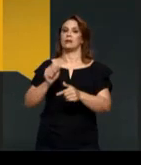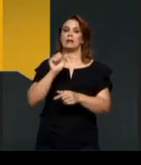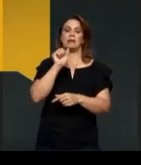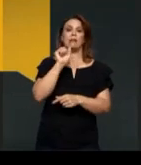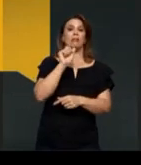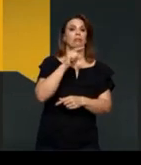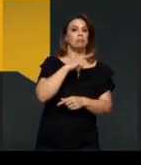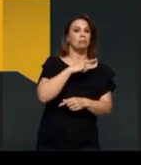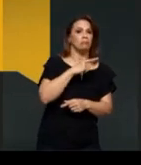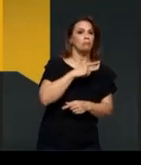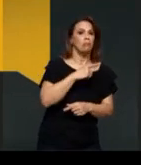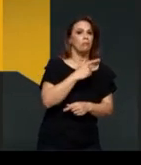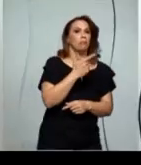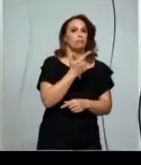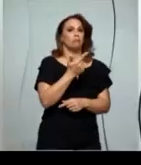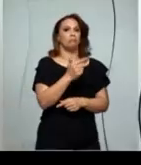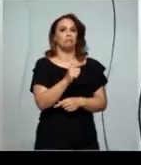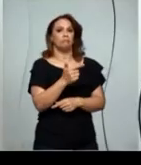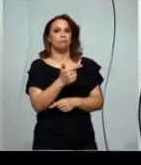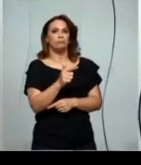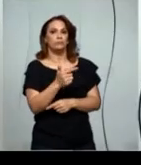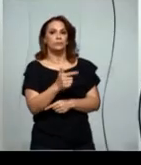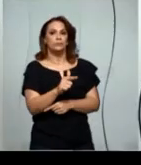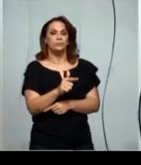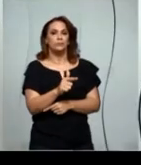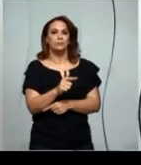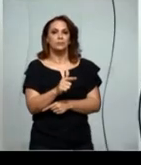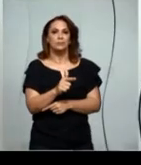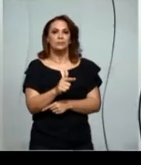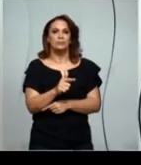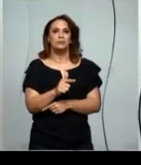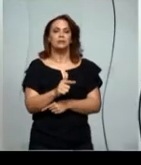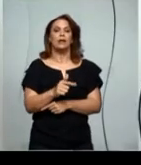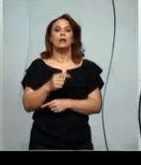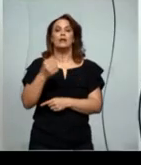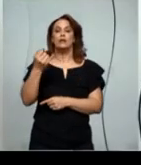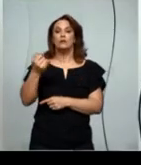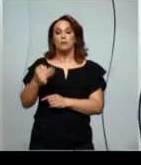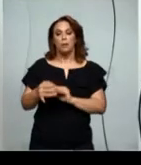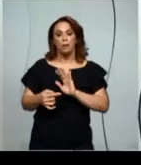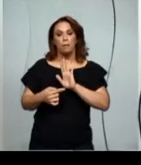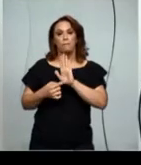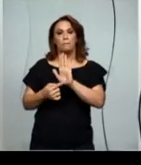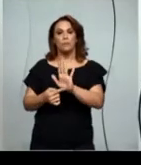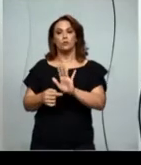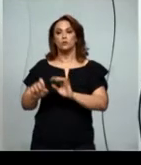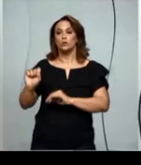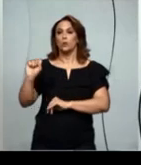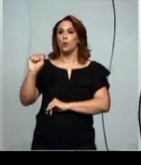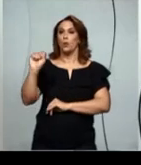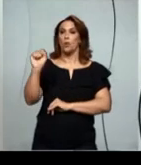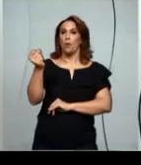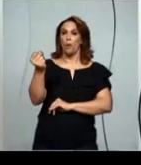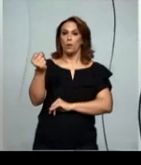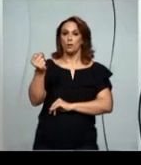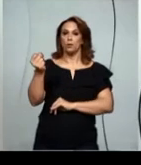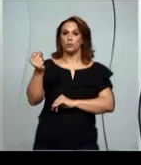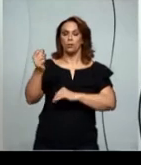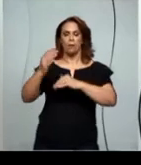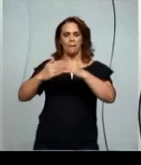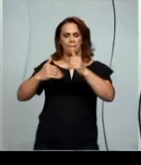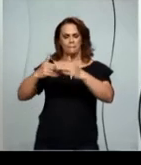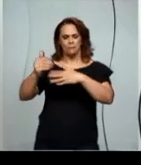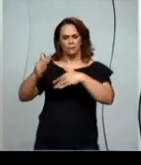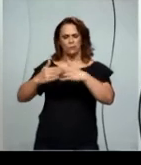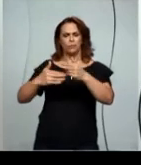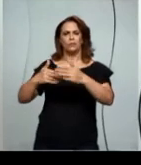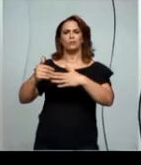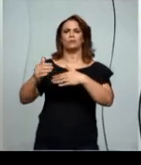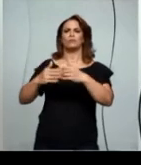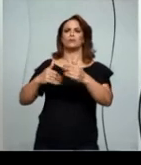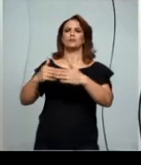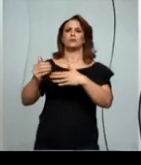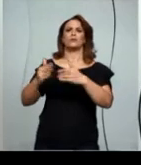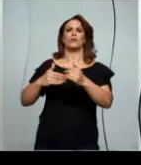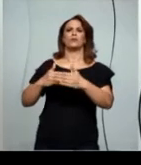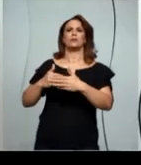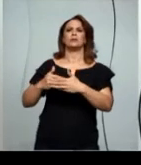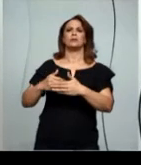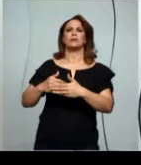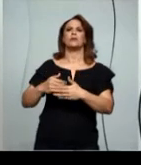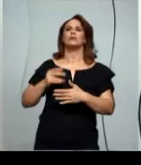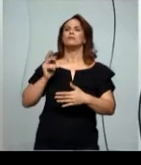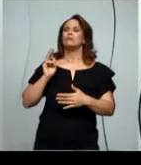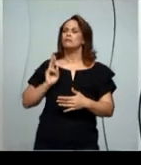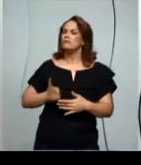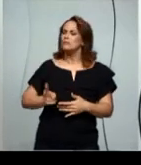que aqui, quando eu sigo, 8 empregos que will always be, que sempre estarão, sempre serão